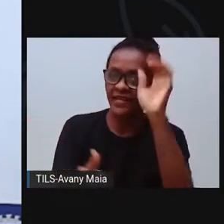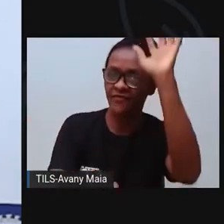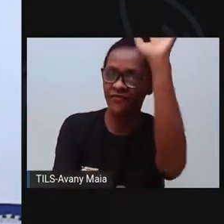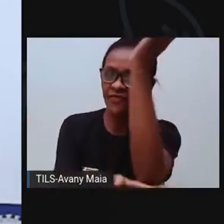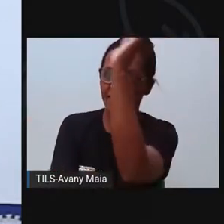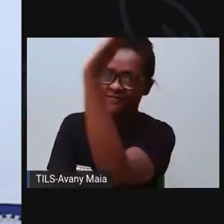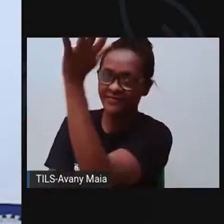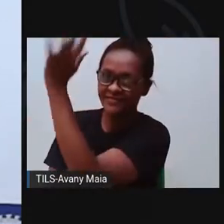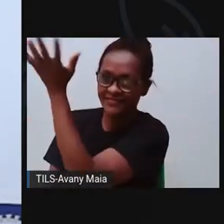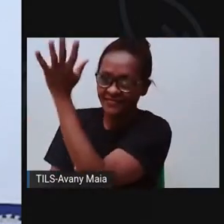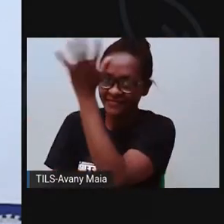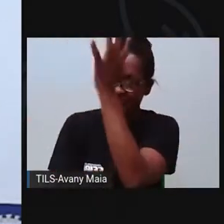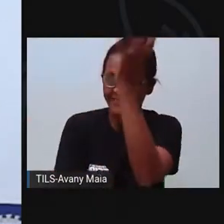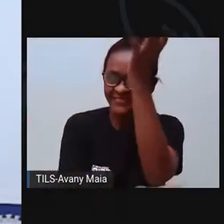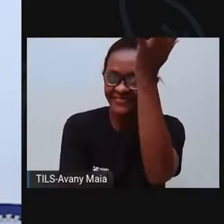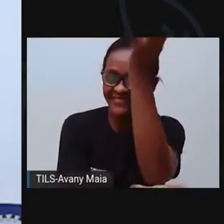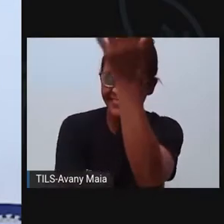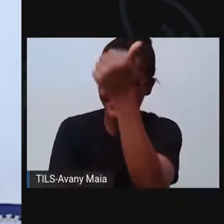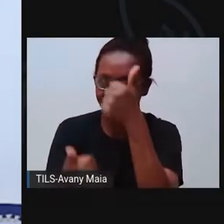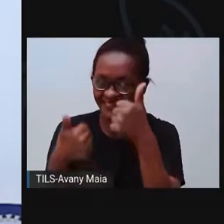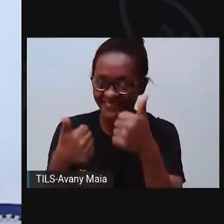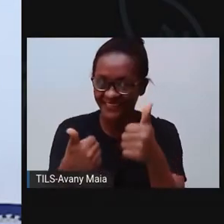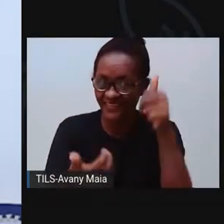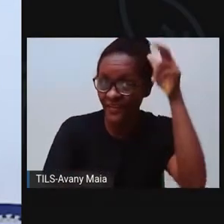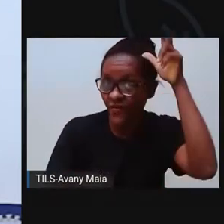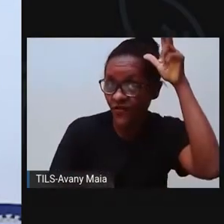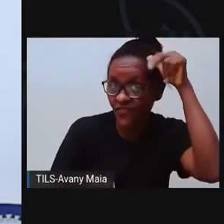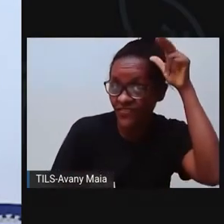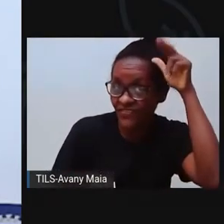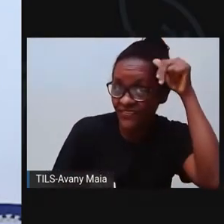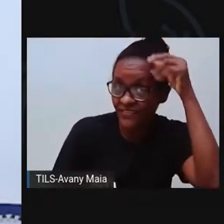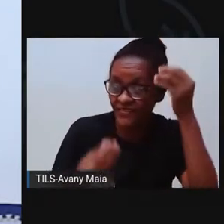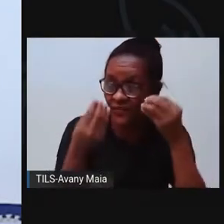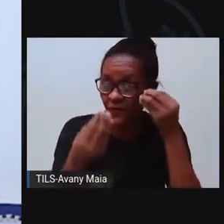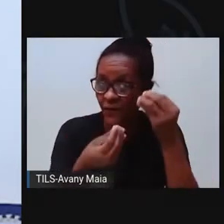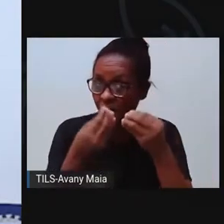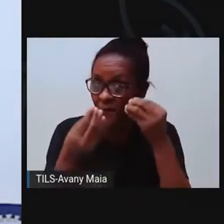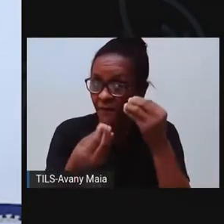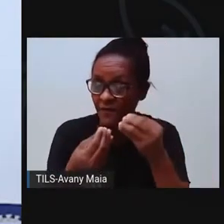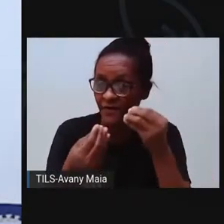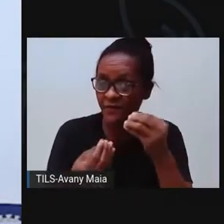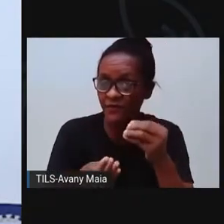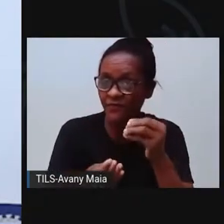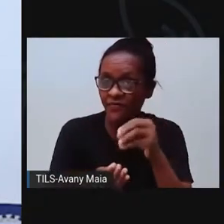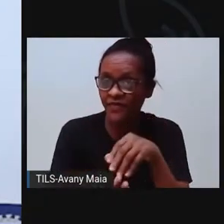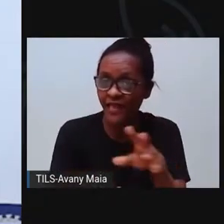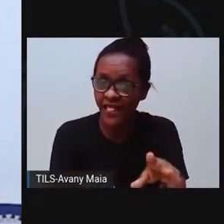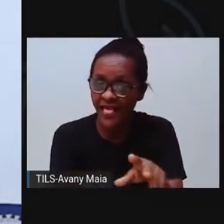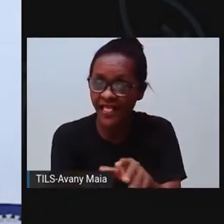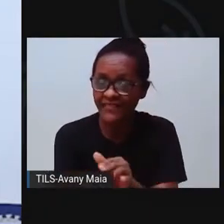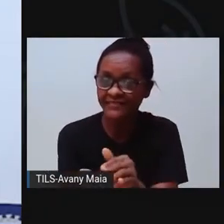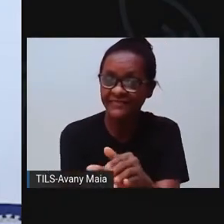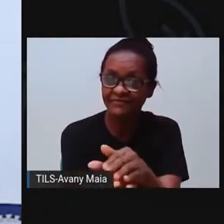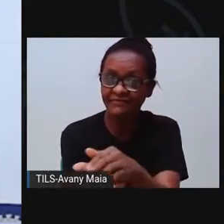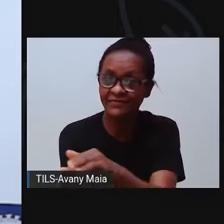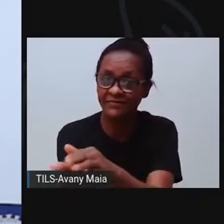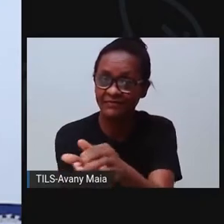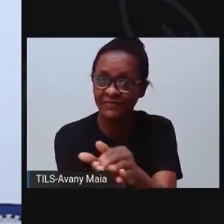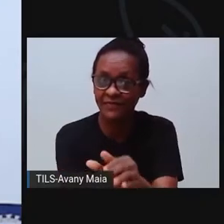floresta. Então a gente está vendo aqui, ó, o coelhinho, tem uma jacarezinha, tá aqui,